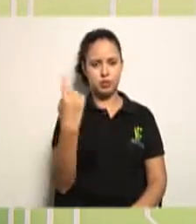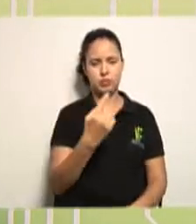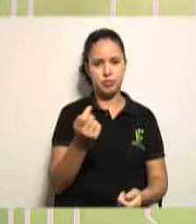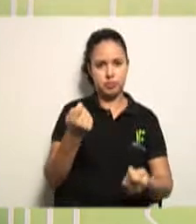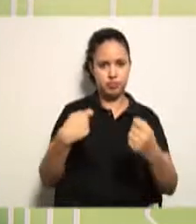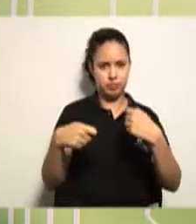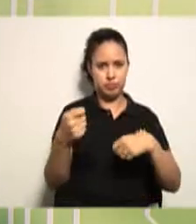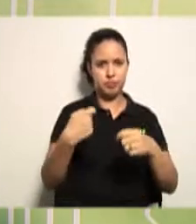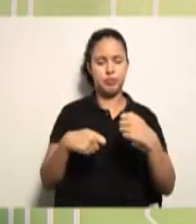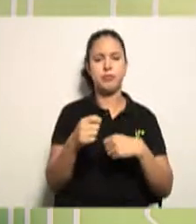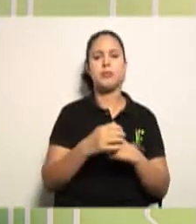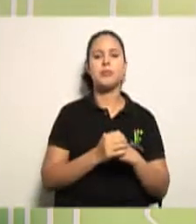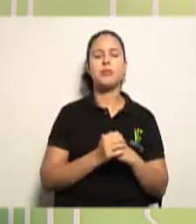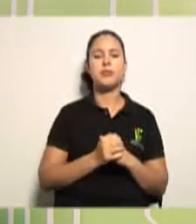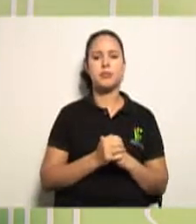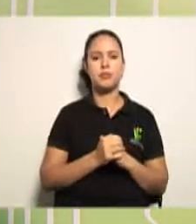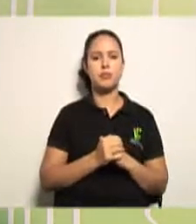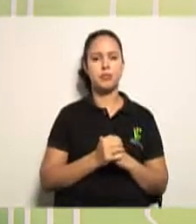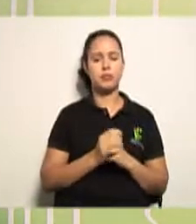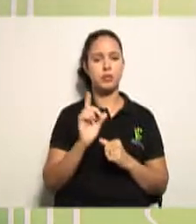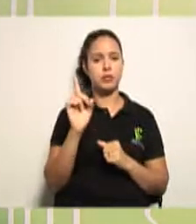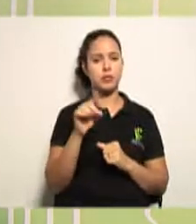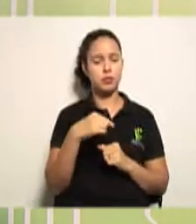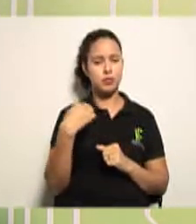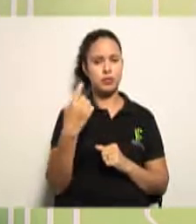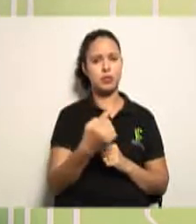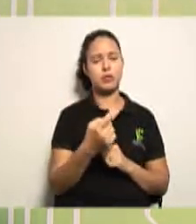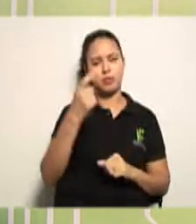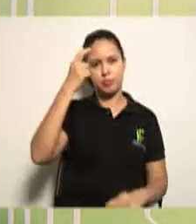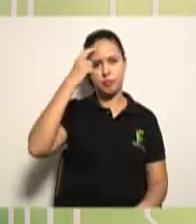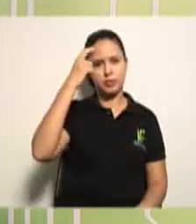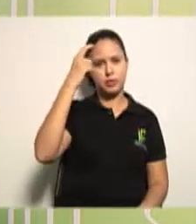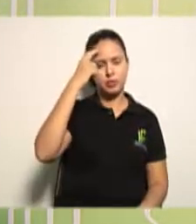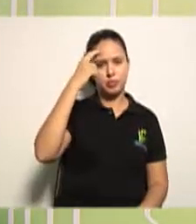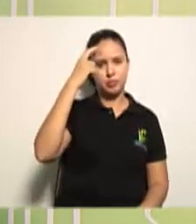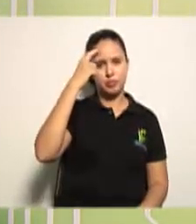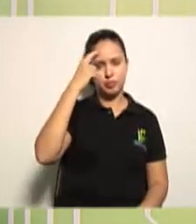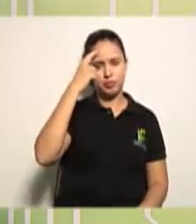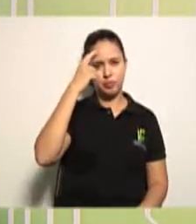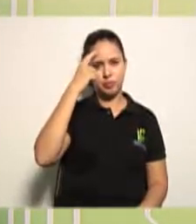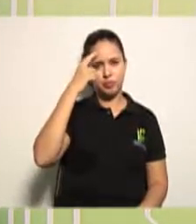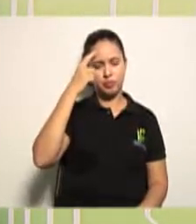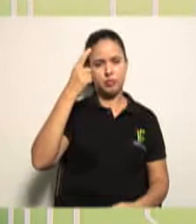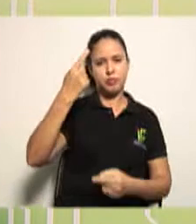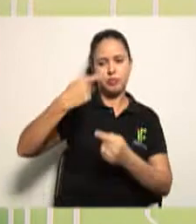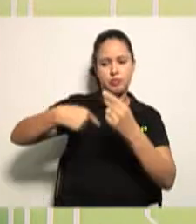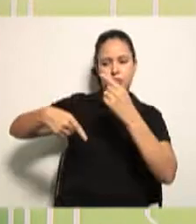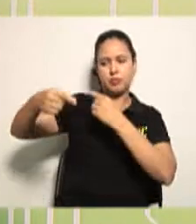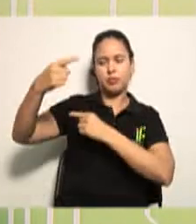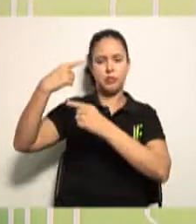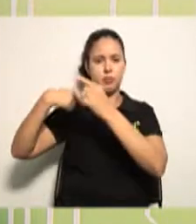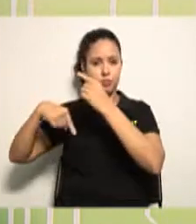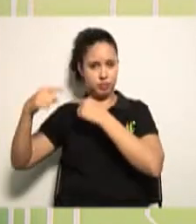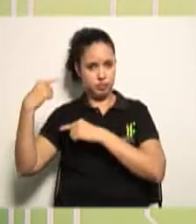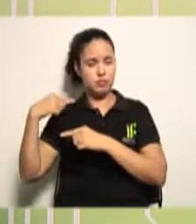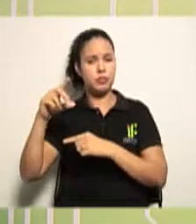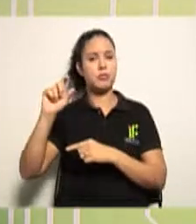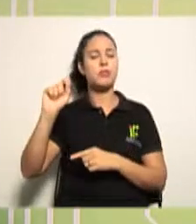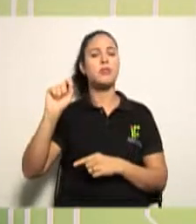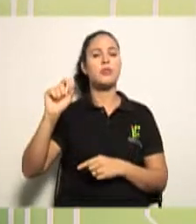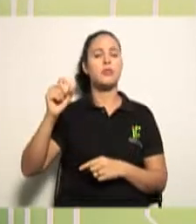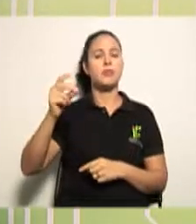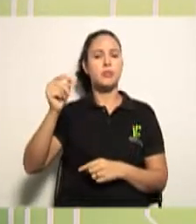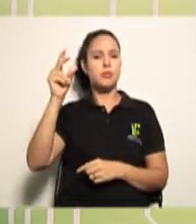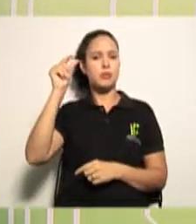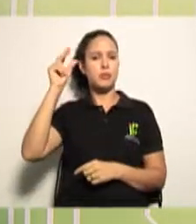administra. E aí, a gente vai fazer uma questão, voltar um pouquinho na história, falar um pouquinho da Revolução Industrial e a